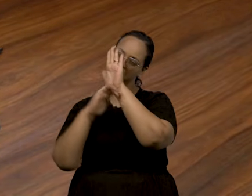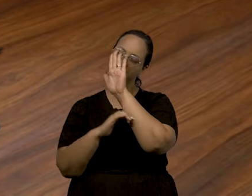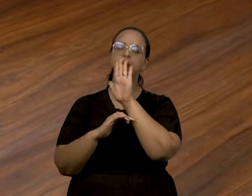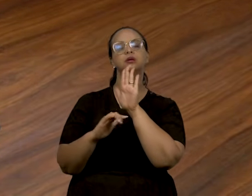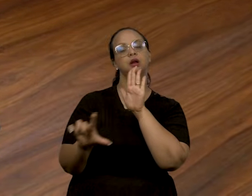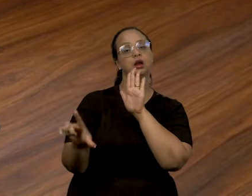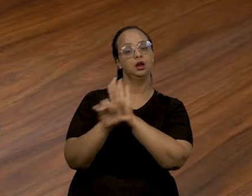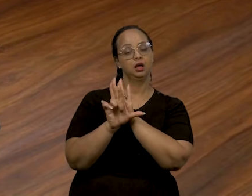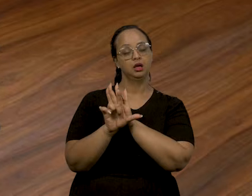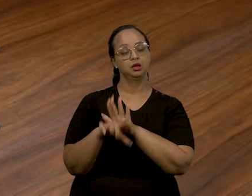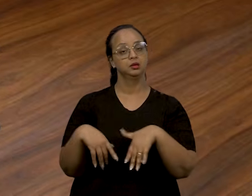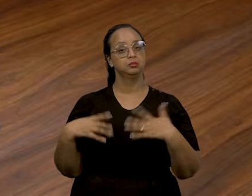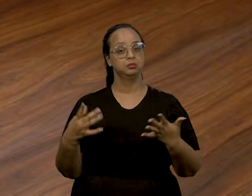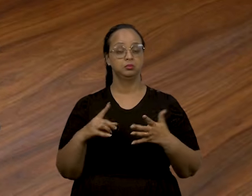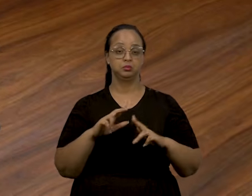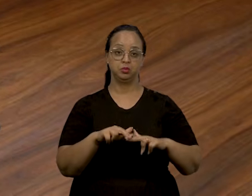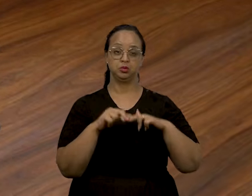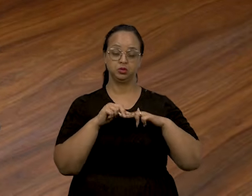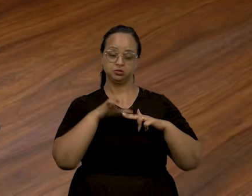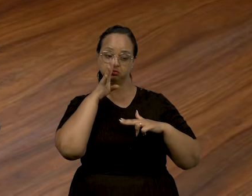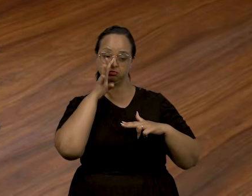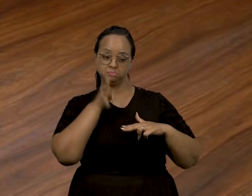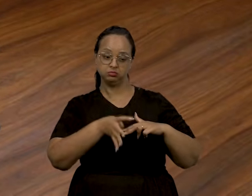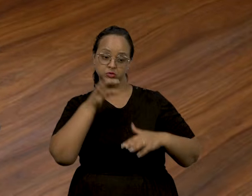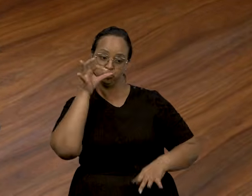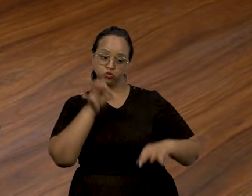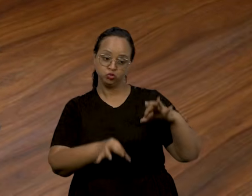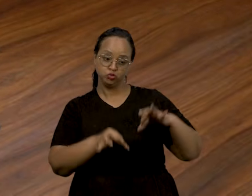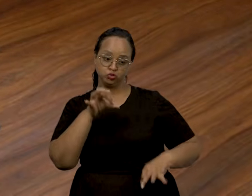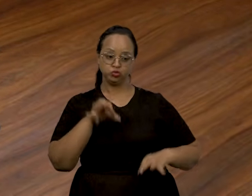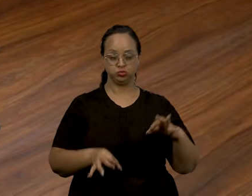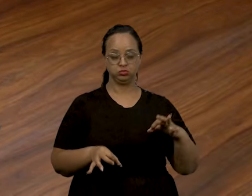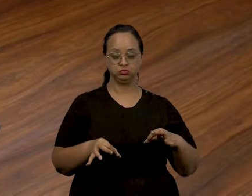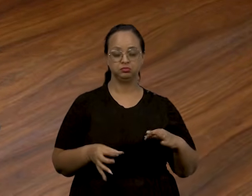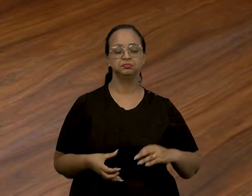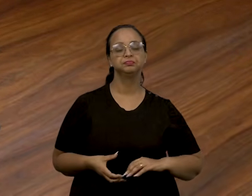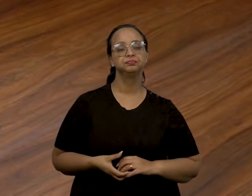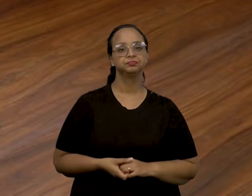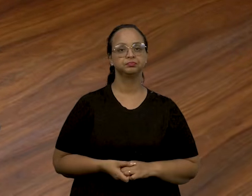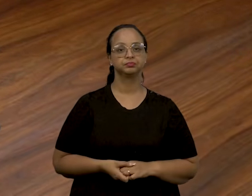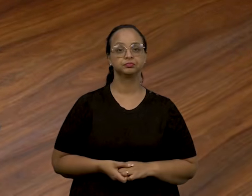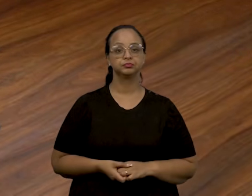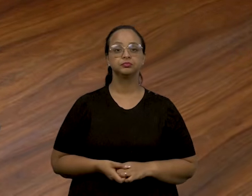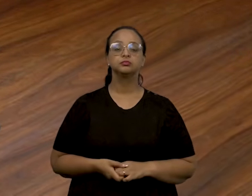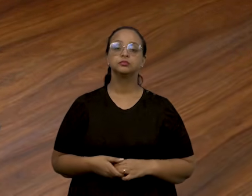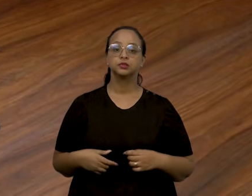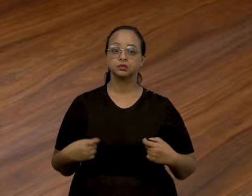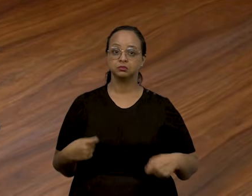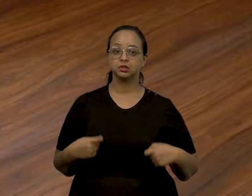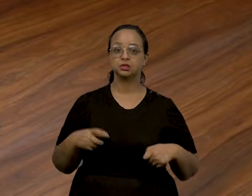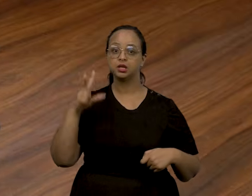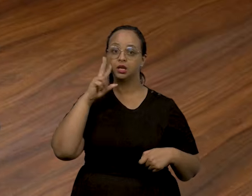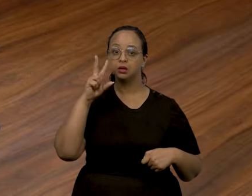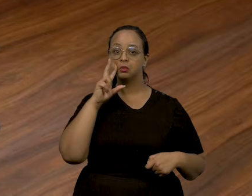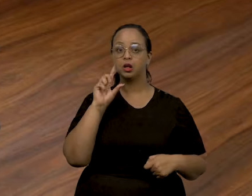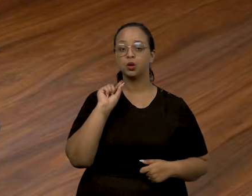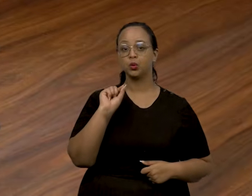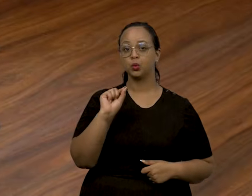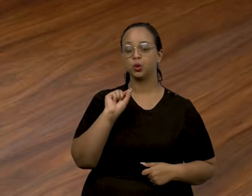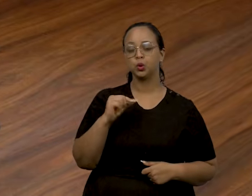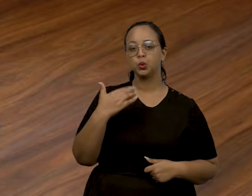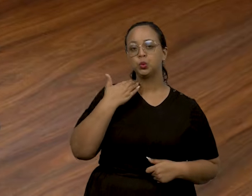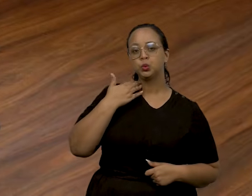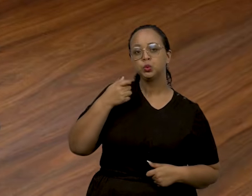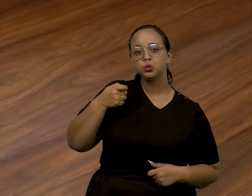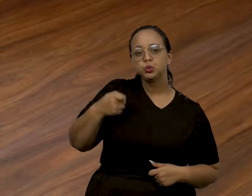sempre traz ali um balizamento, né, dentro de uma lei. A lei é uma baliza e ele vai sempre julgar dentro daquilo